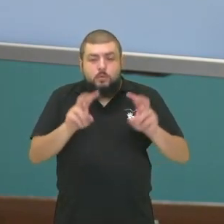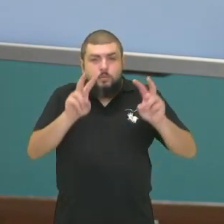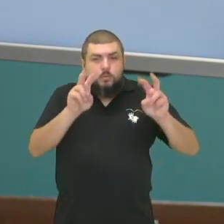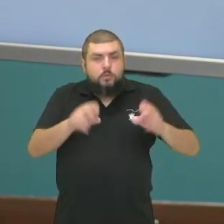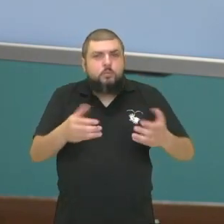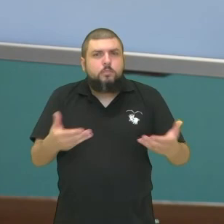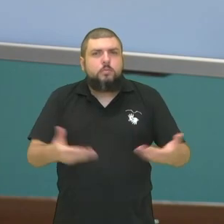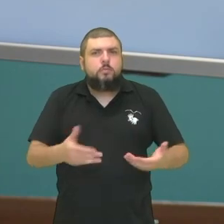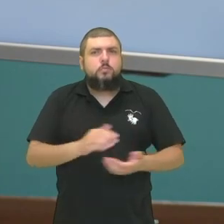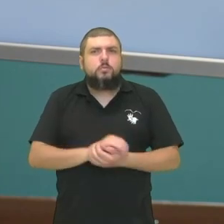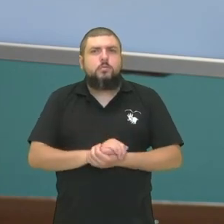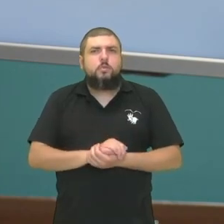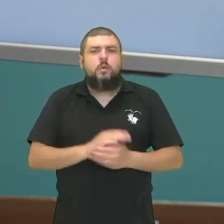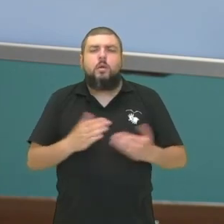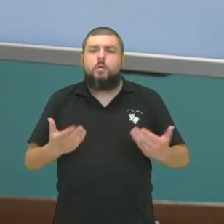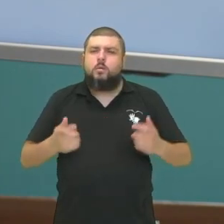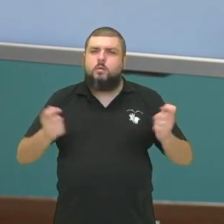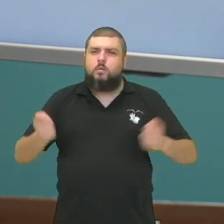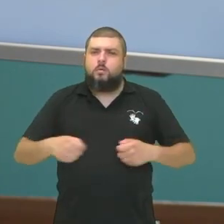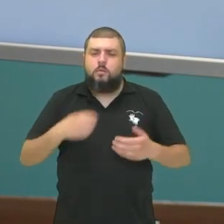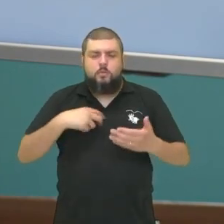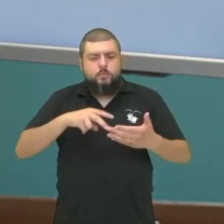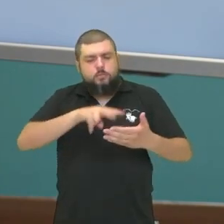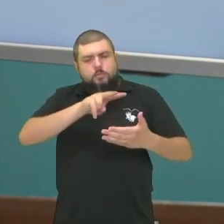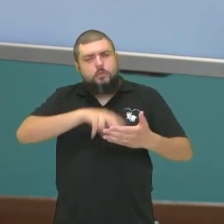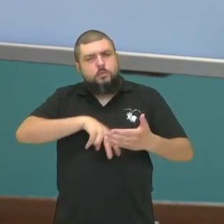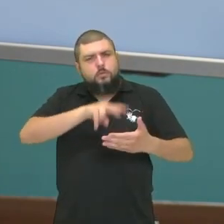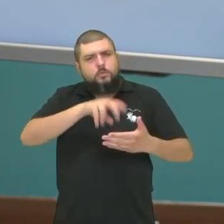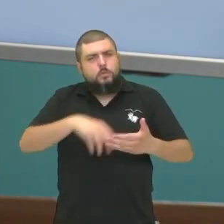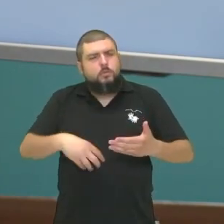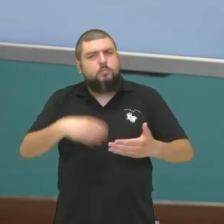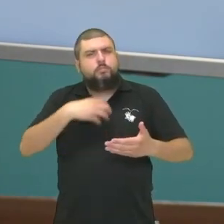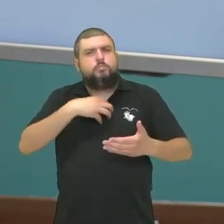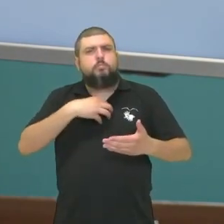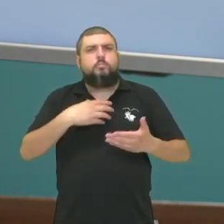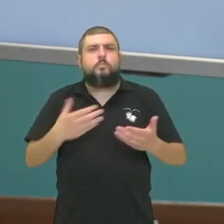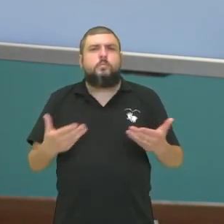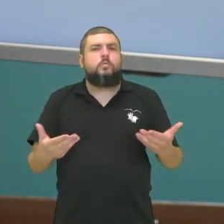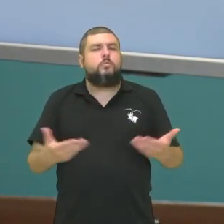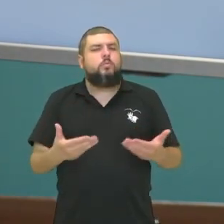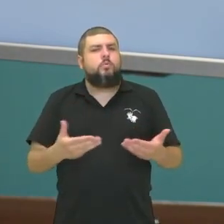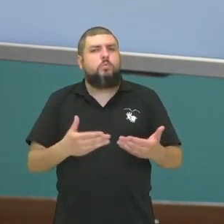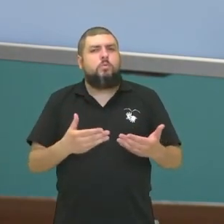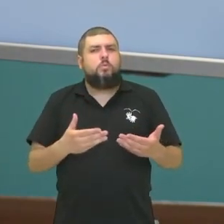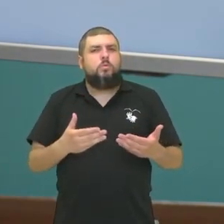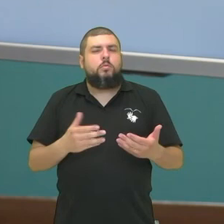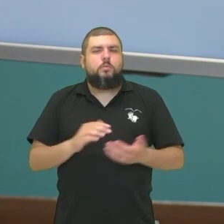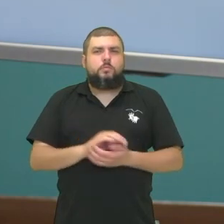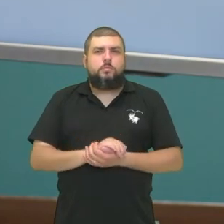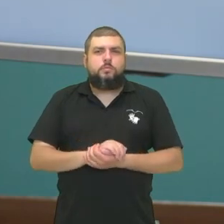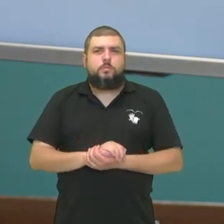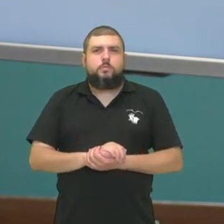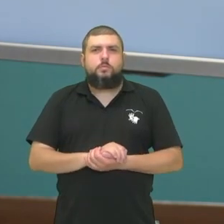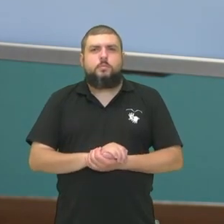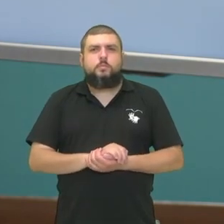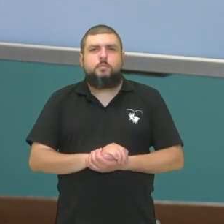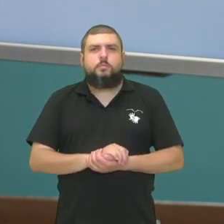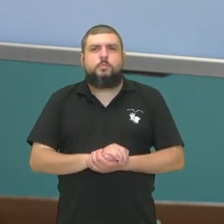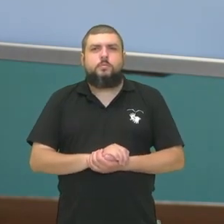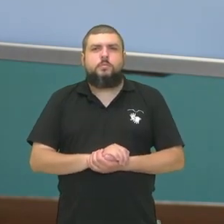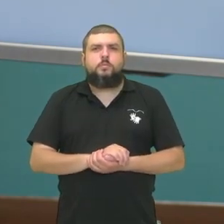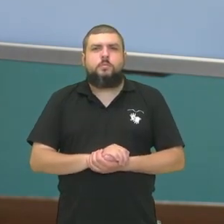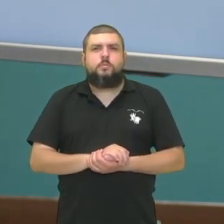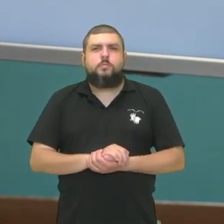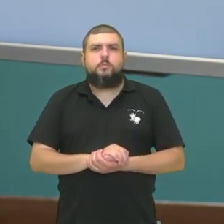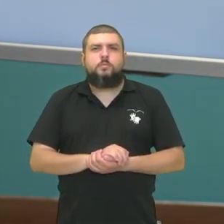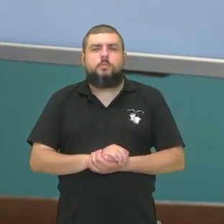uma noção, uma ideia de atualidade, essa construção com esse tempo e esse modo. Pensando